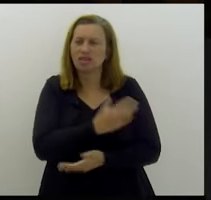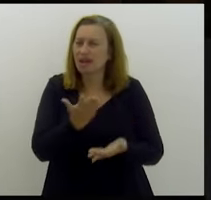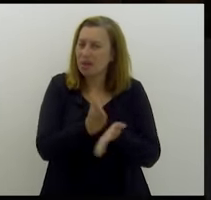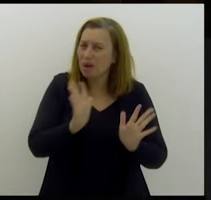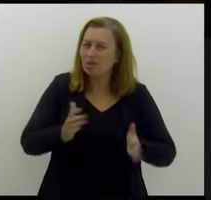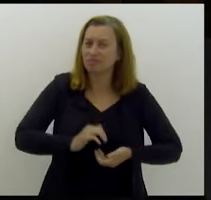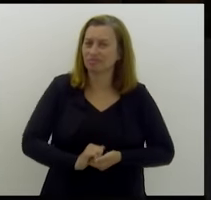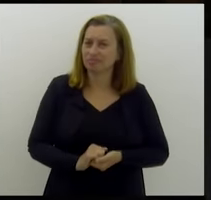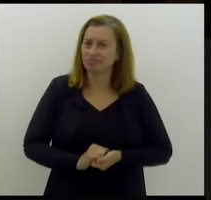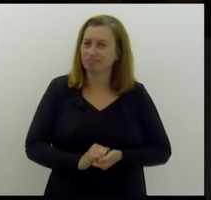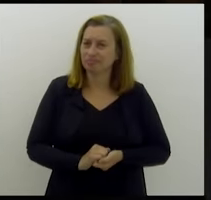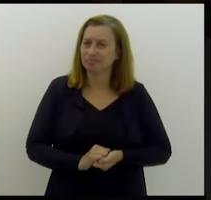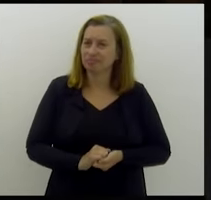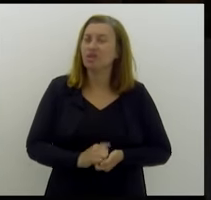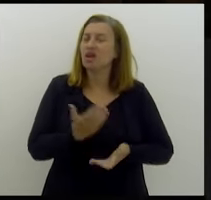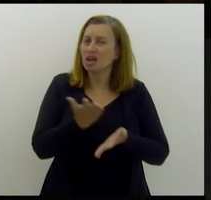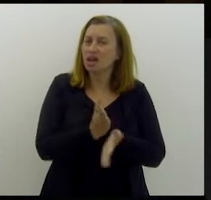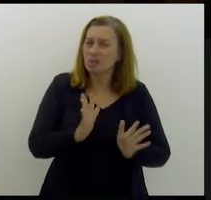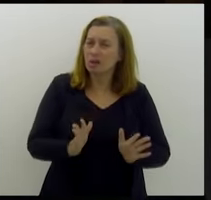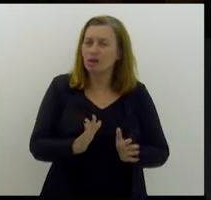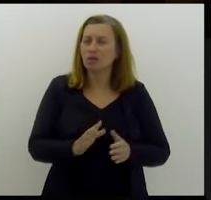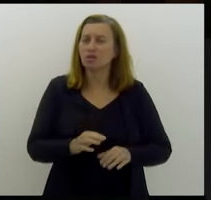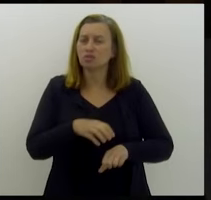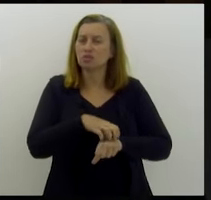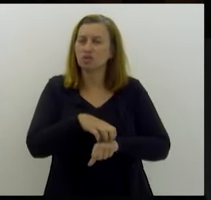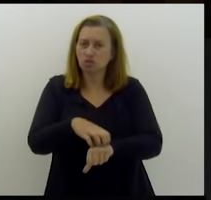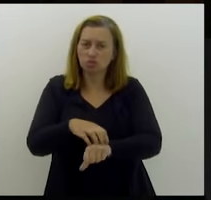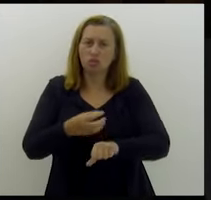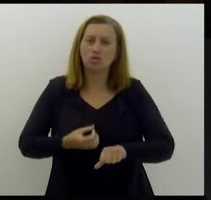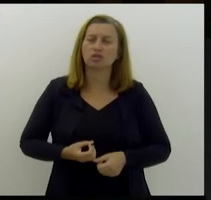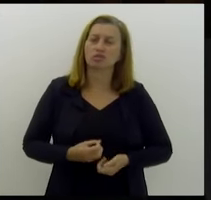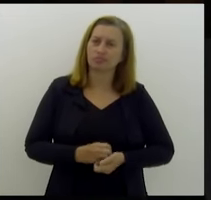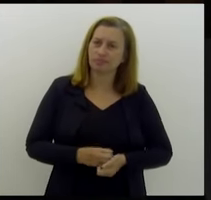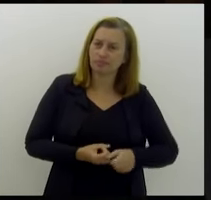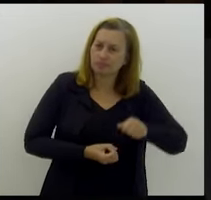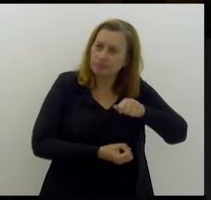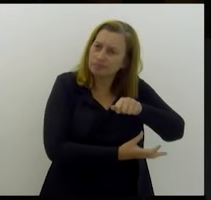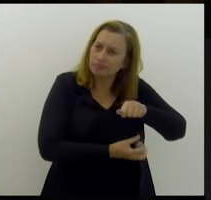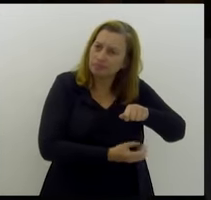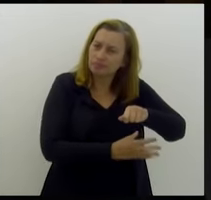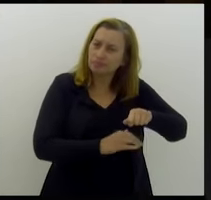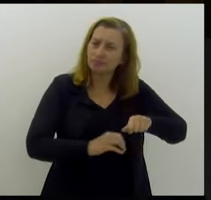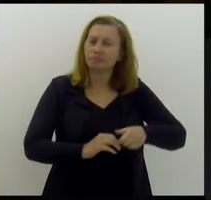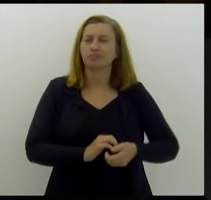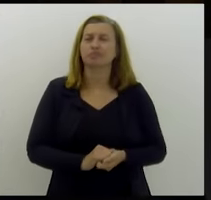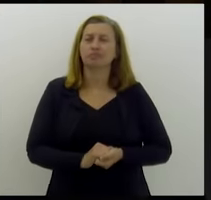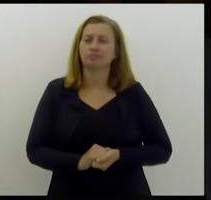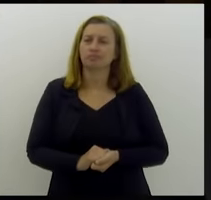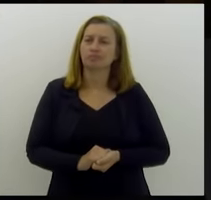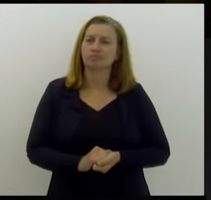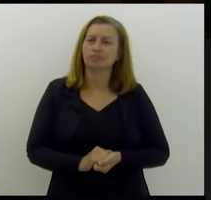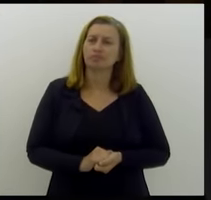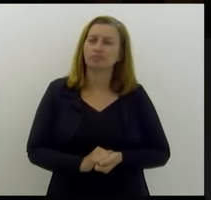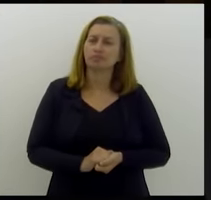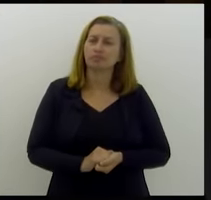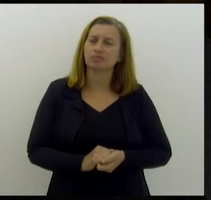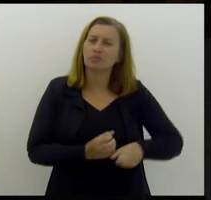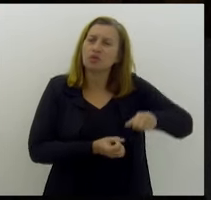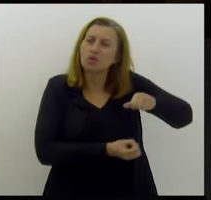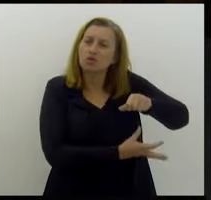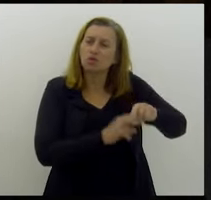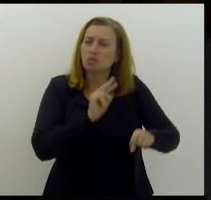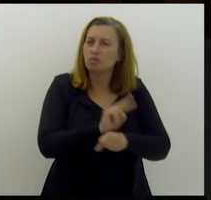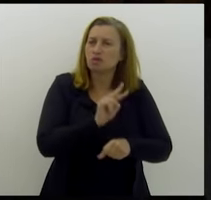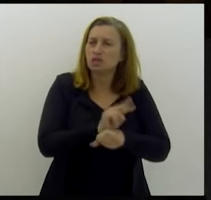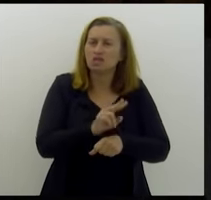esse fundo quer acabar com o fundo de transporte que acabar com o fundo de prevenção